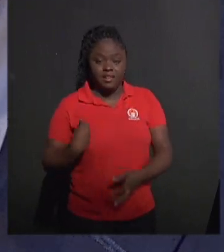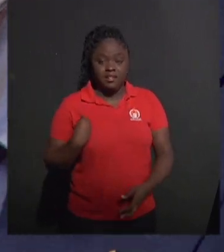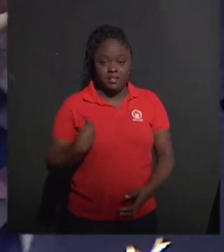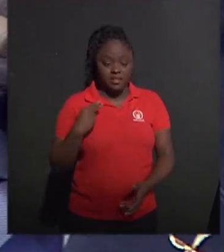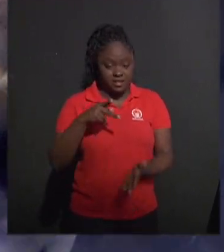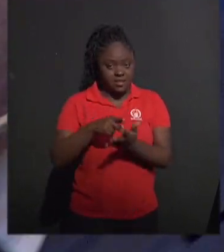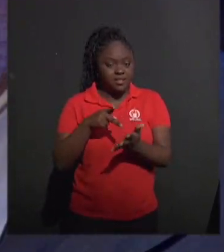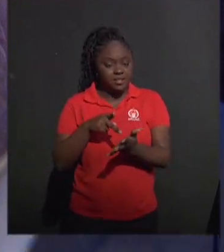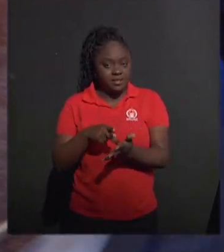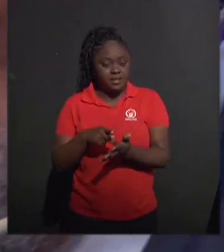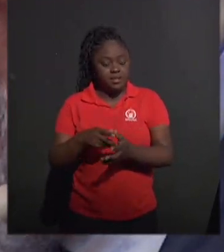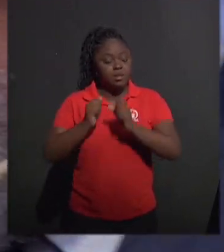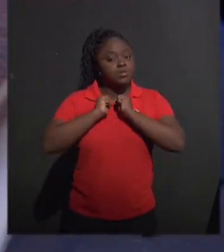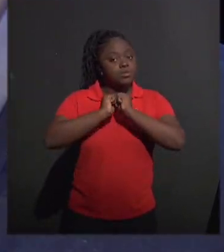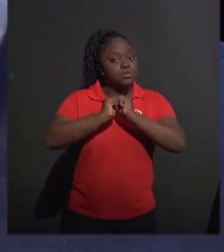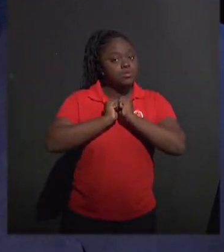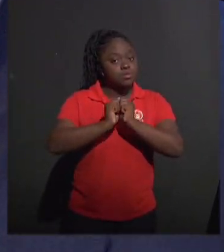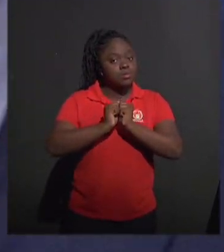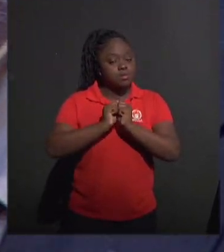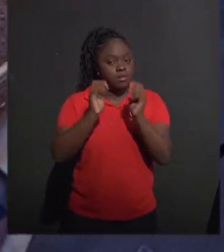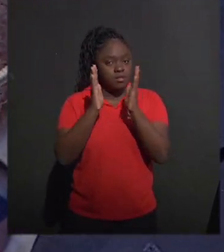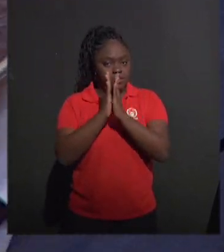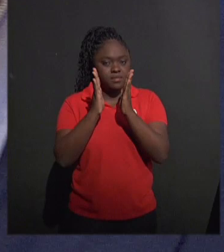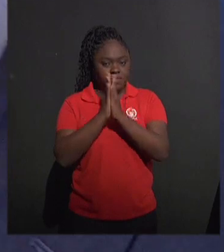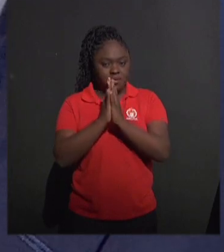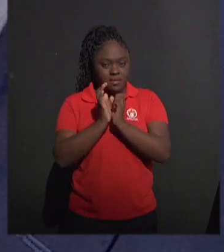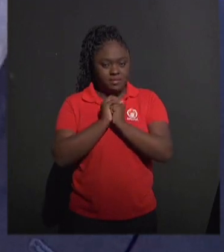realidade. Juntos vamos orar.